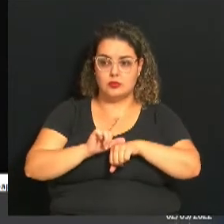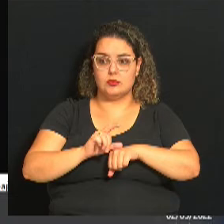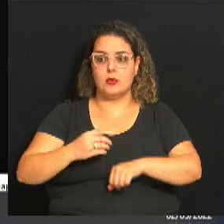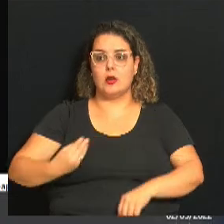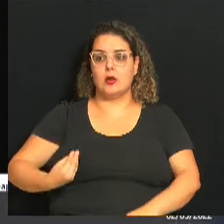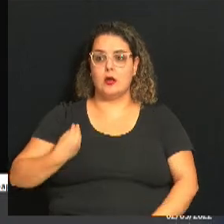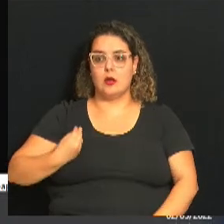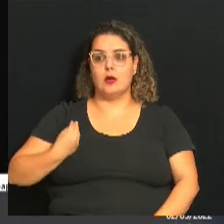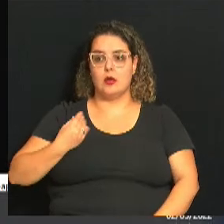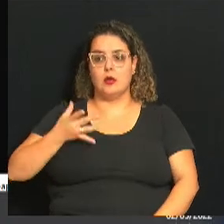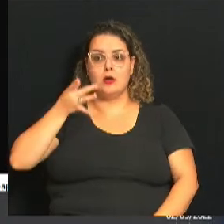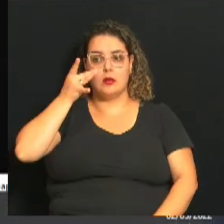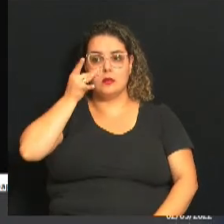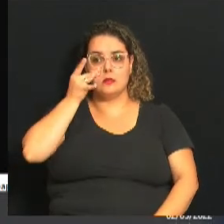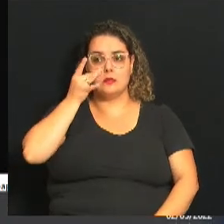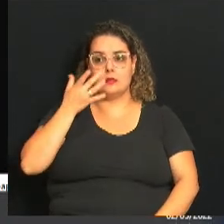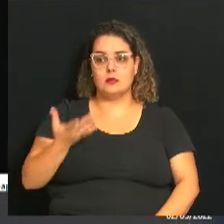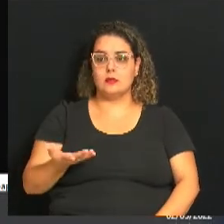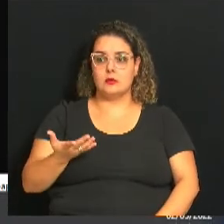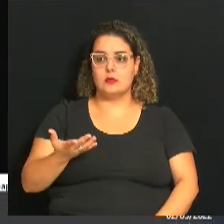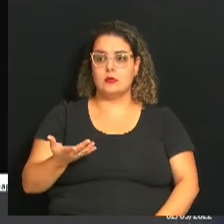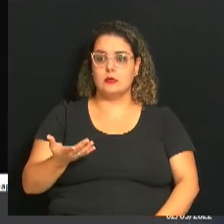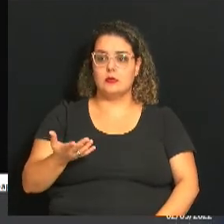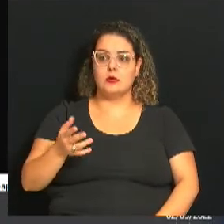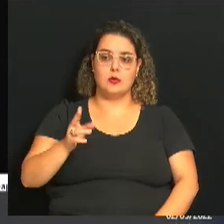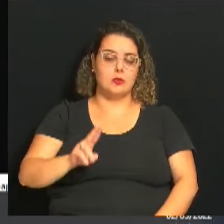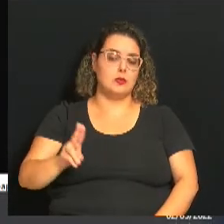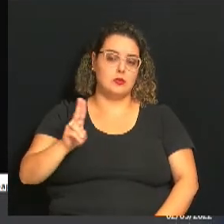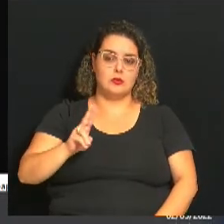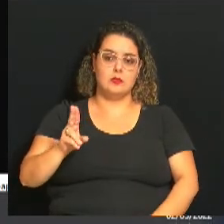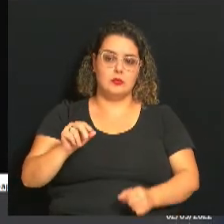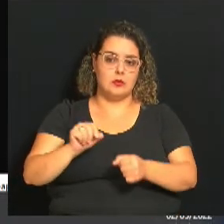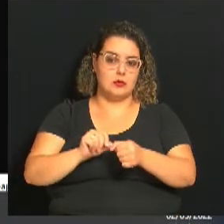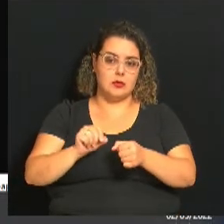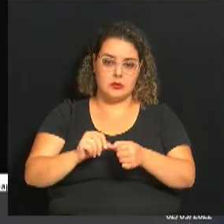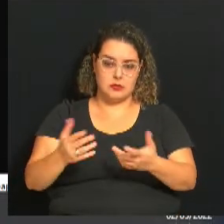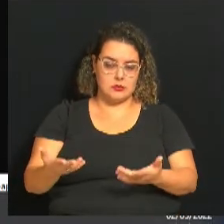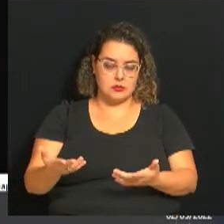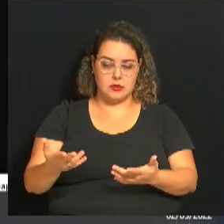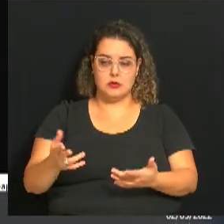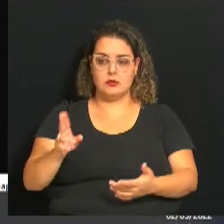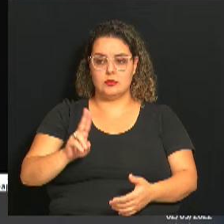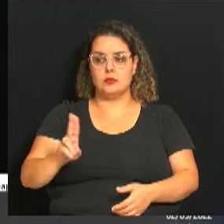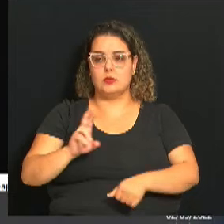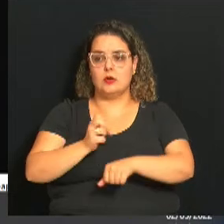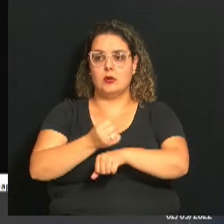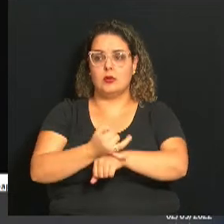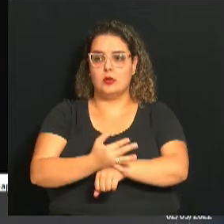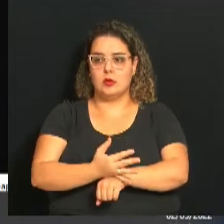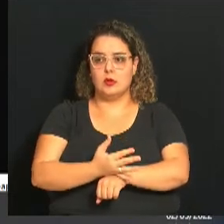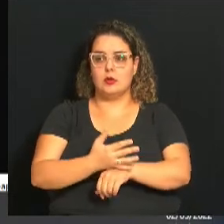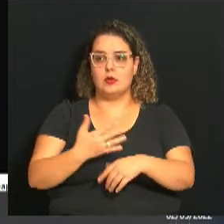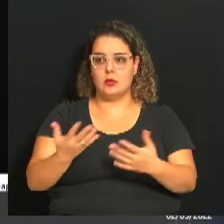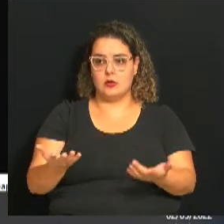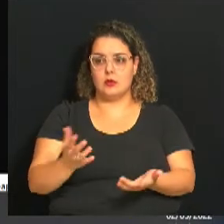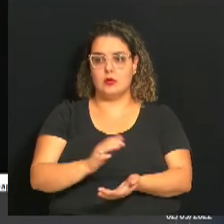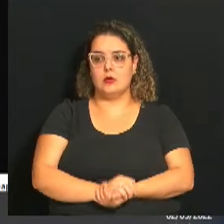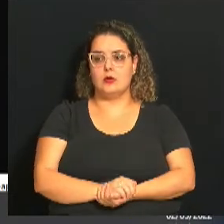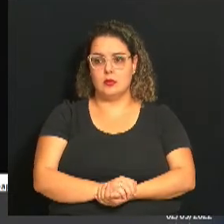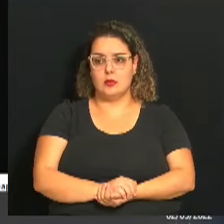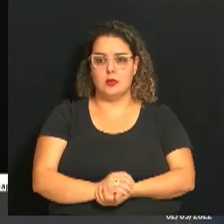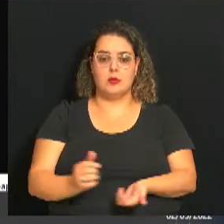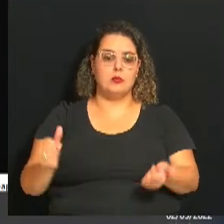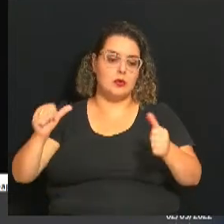rua, que acabam utilizando também, fazendo suas necessidades, principalmente na madrugada, né, ao ar livre, e isso prejudica o